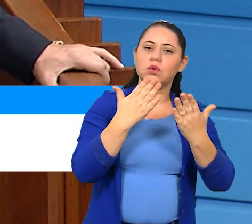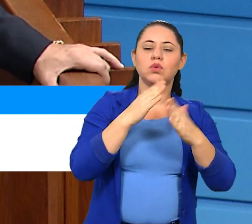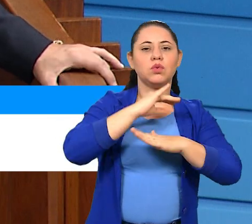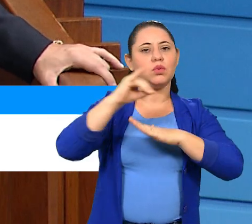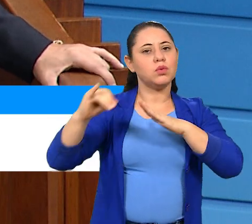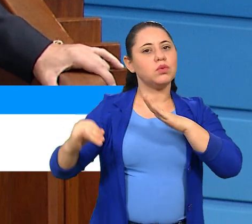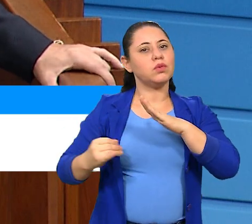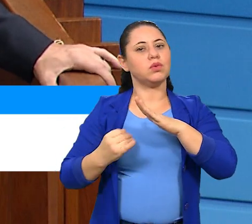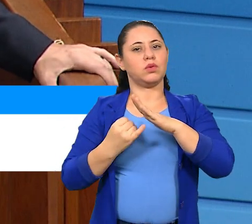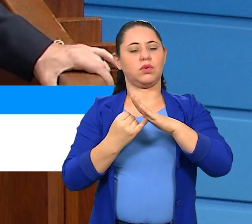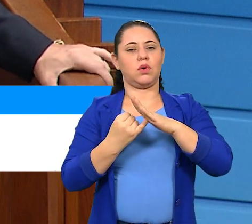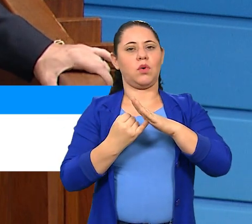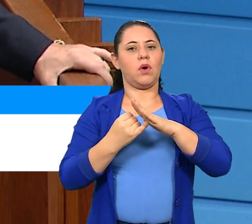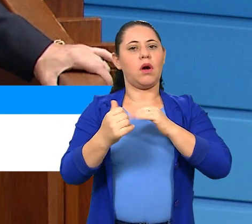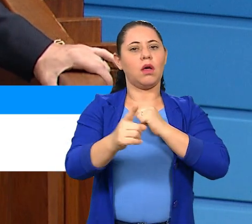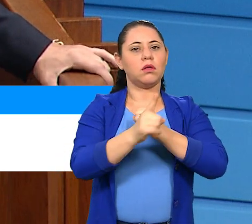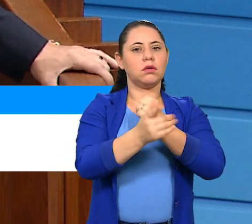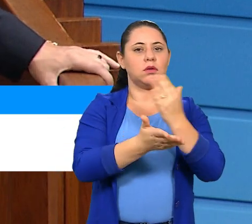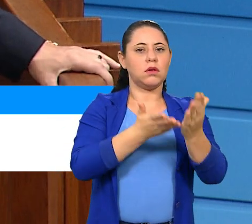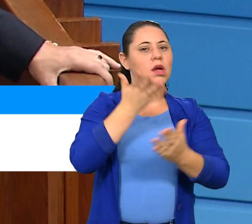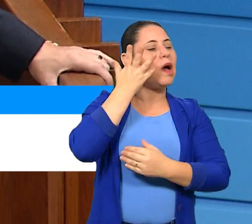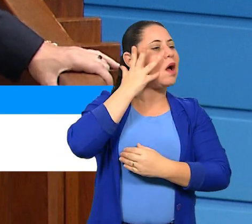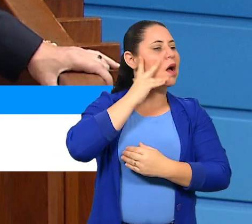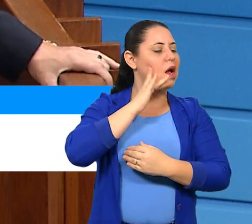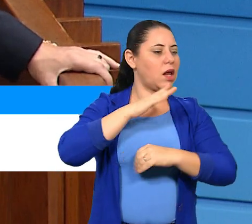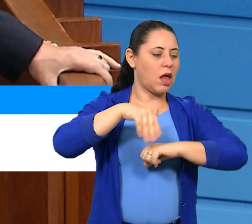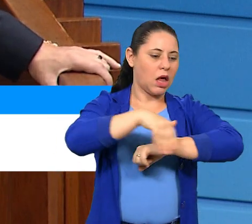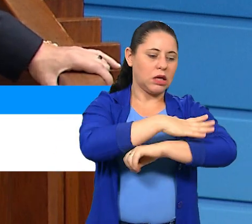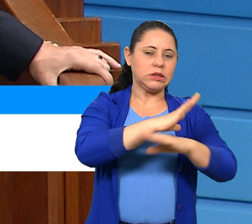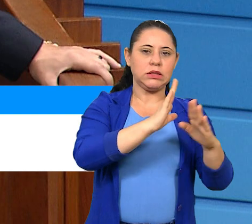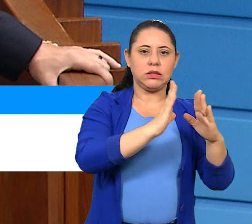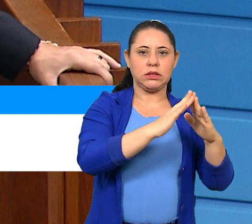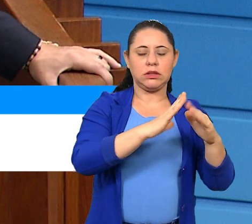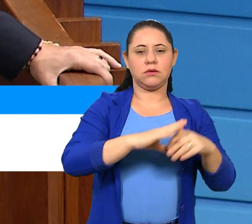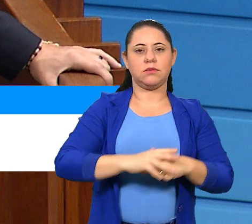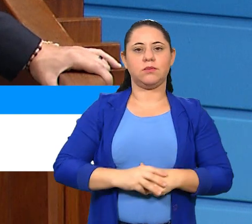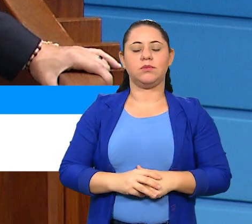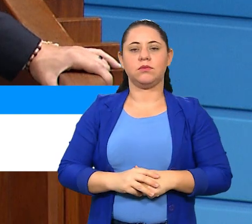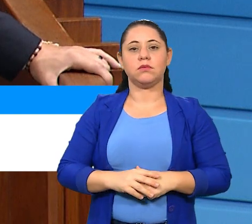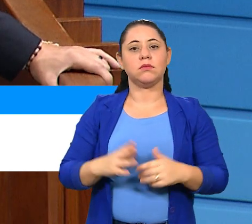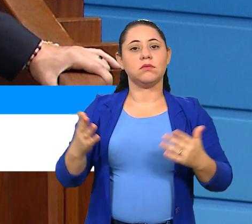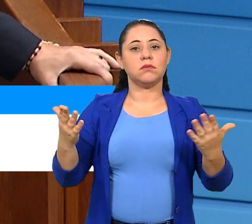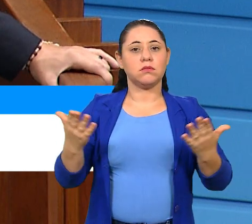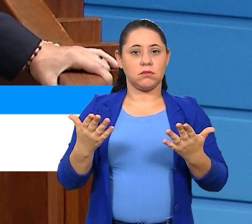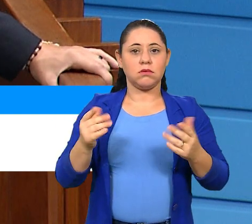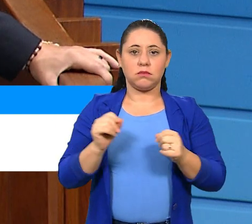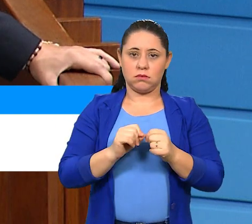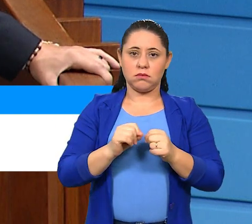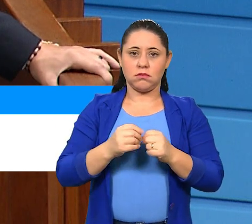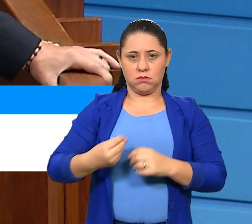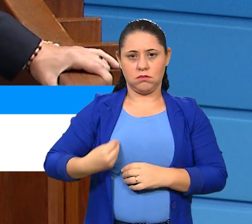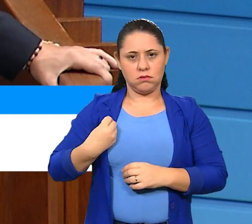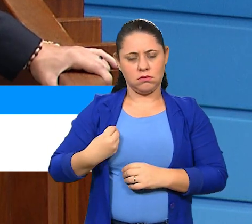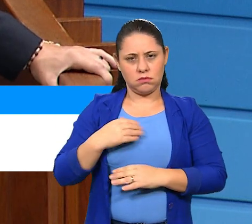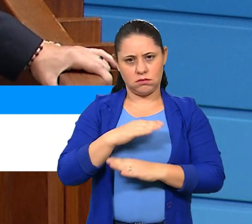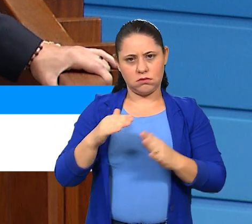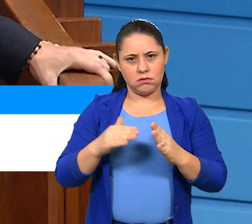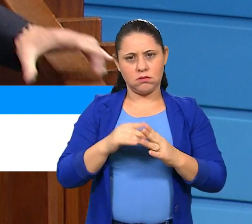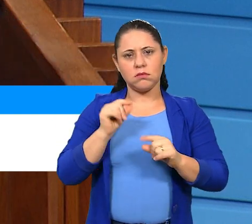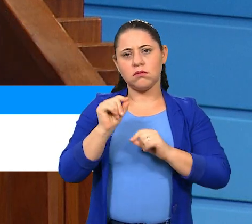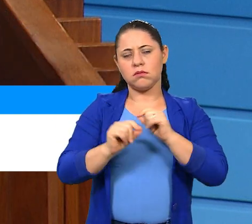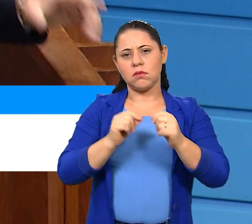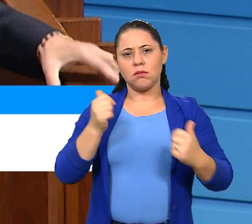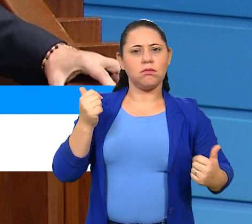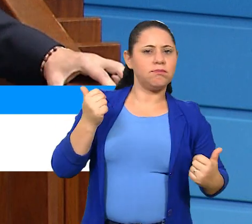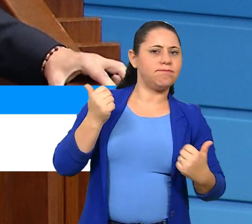foi psicólogo inclusive de uma instituição que atendi esses meninos agora o que nós